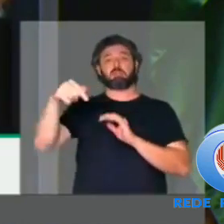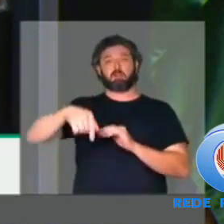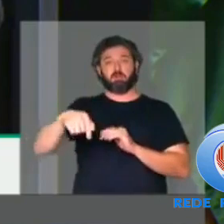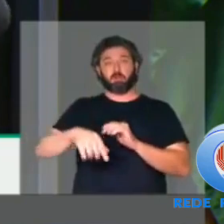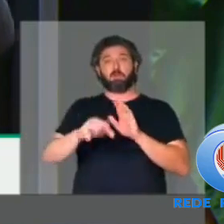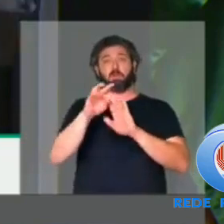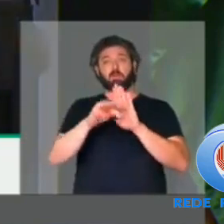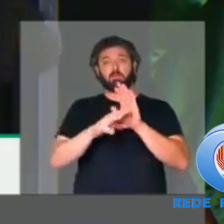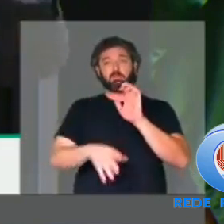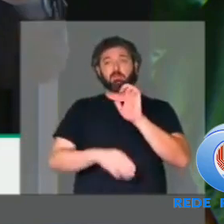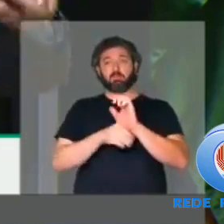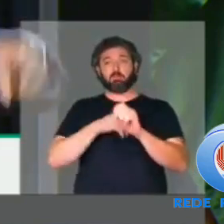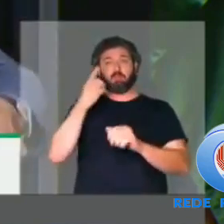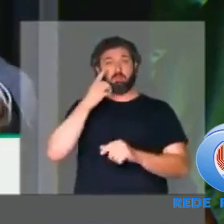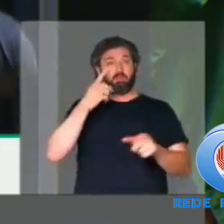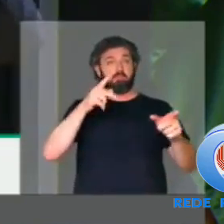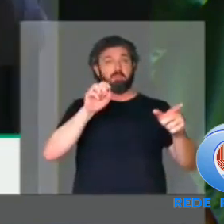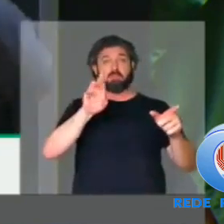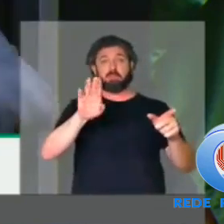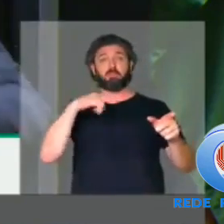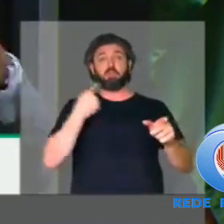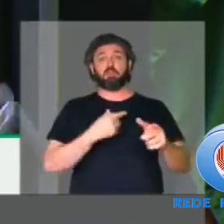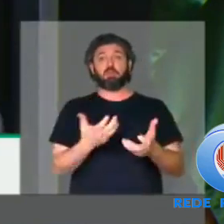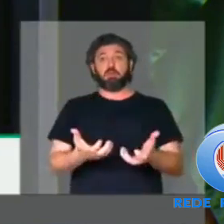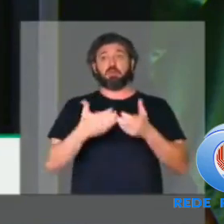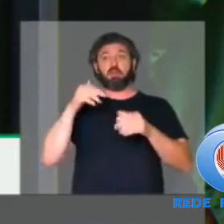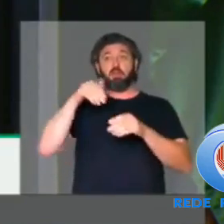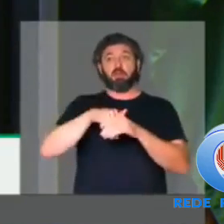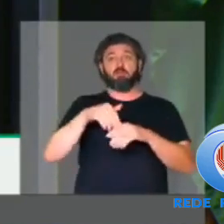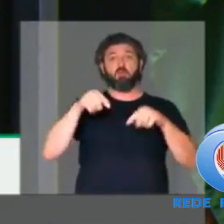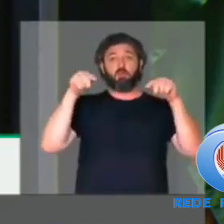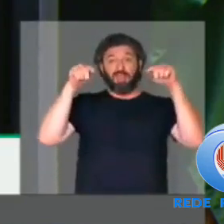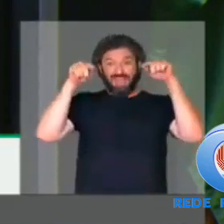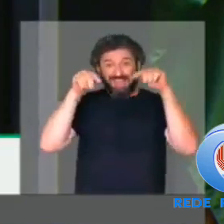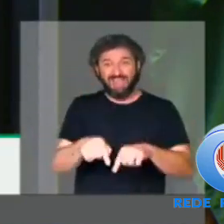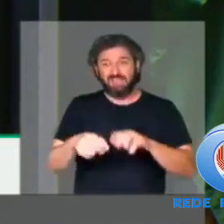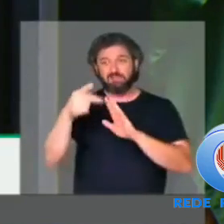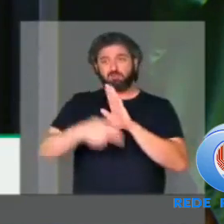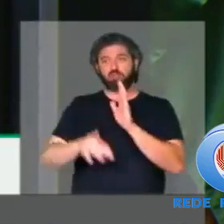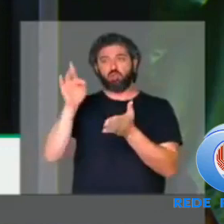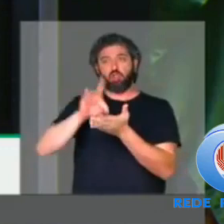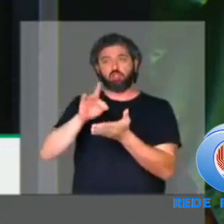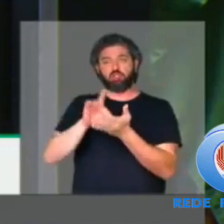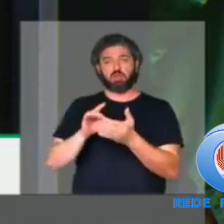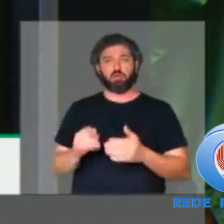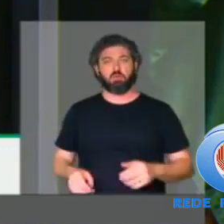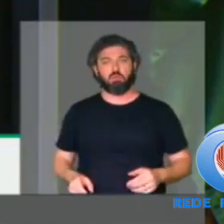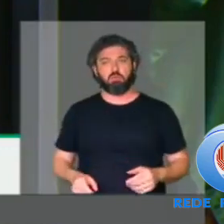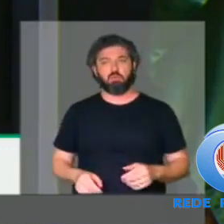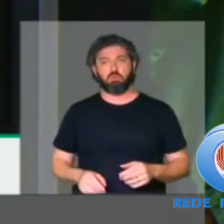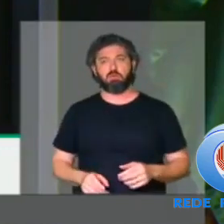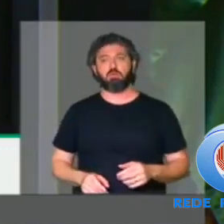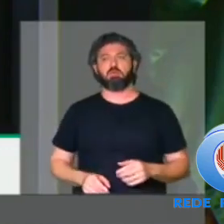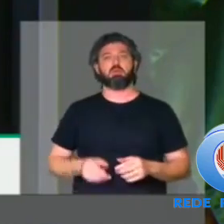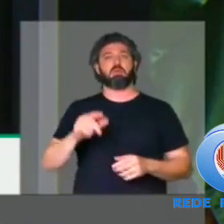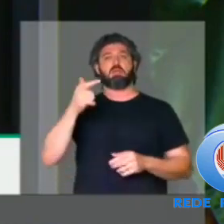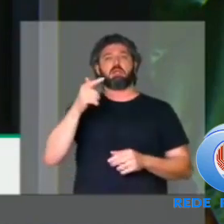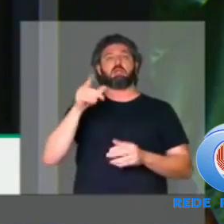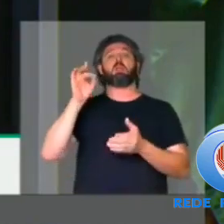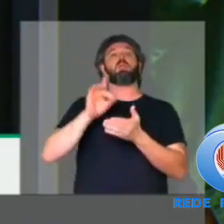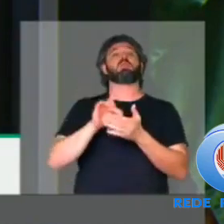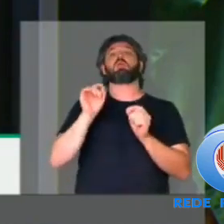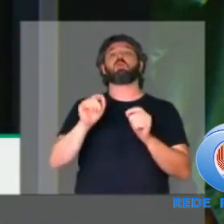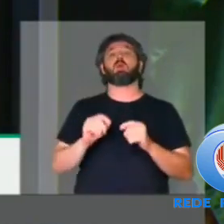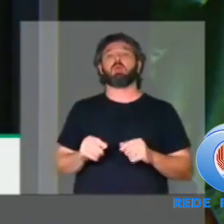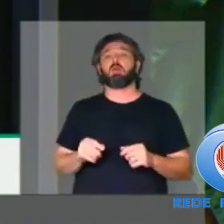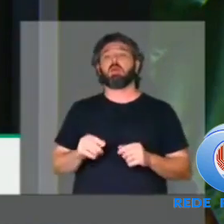uma emenda de um deputado do PSDB, porque nós queremos votar esse projeto original que foi feito e que não traz, deputado